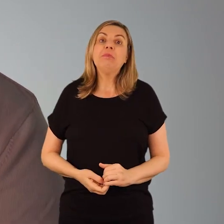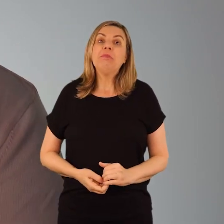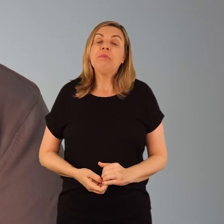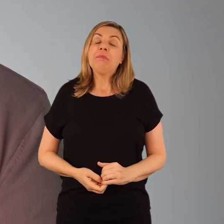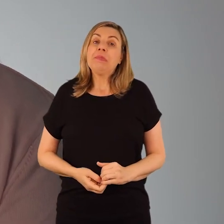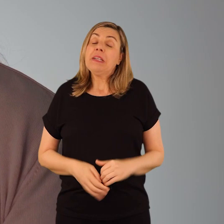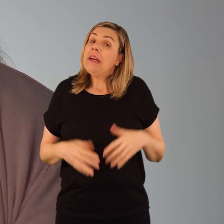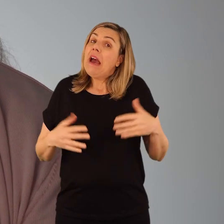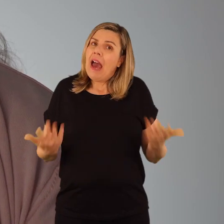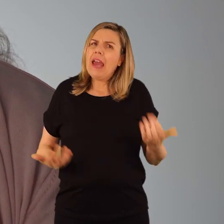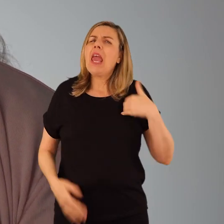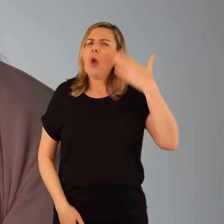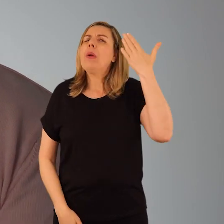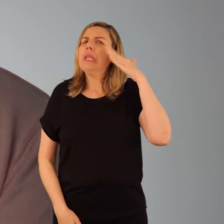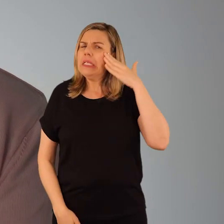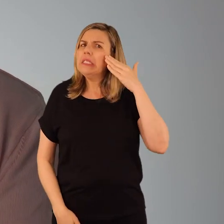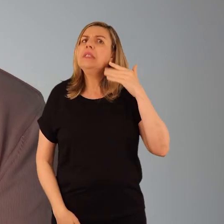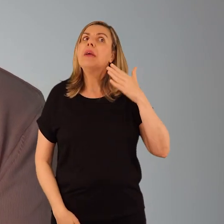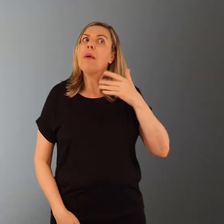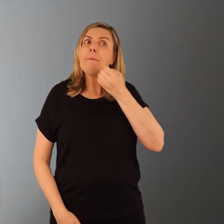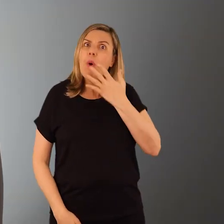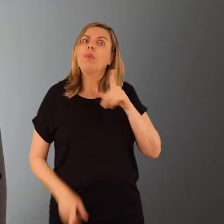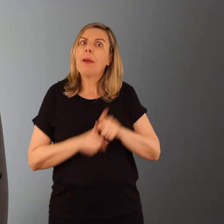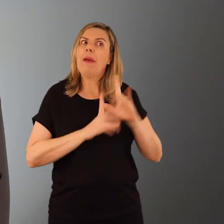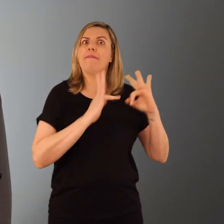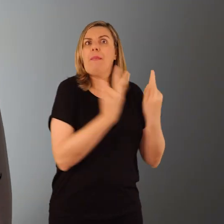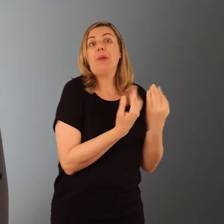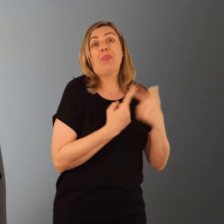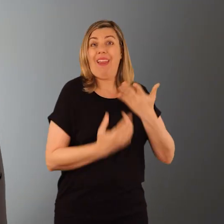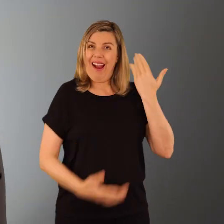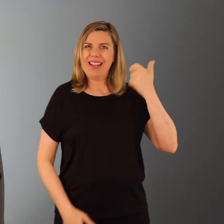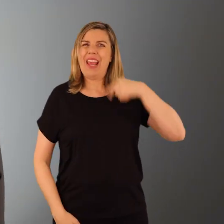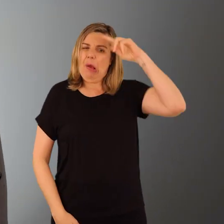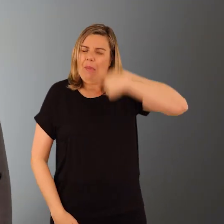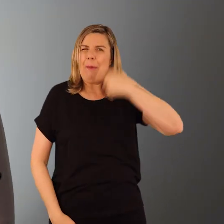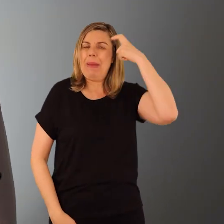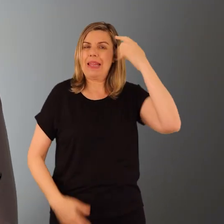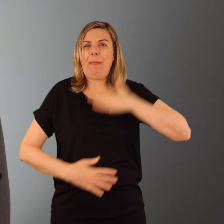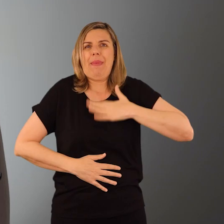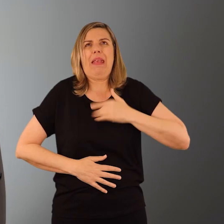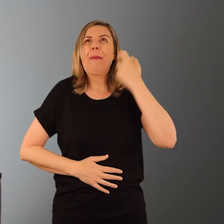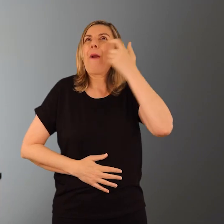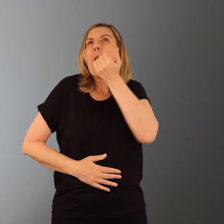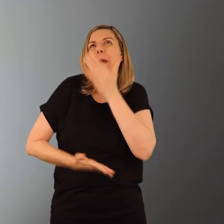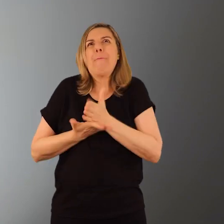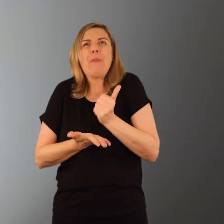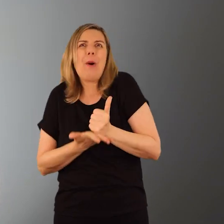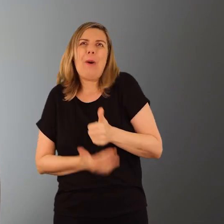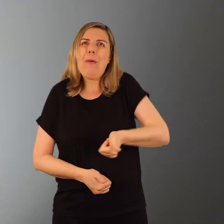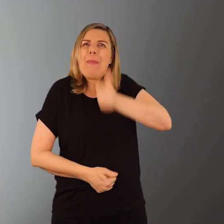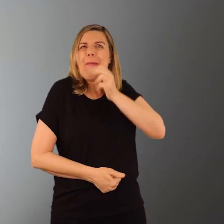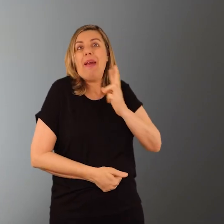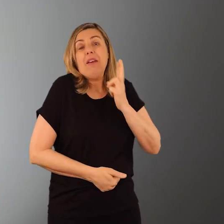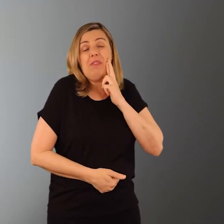dinheirinho, e aí eu entendi que ia ser bom para minha família, sabe, porque eu só estava pensando em mim mesmo, em comer bolo, tomar refrigerante,